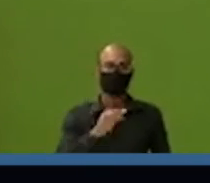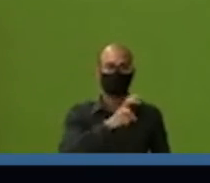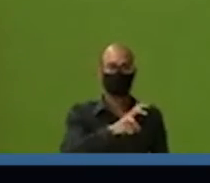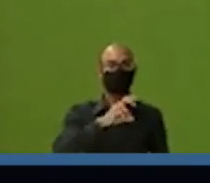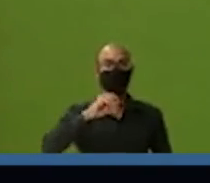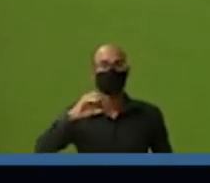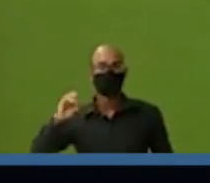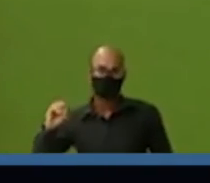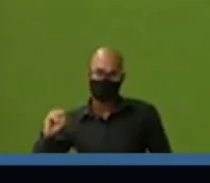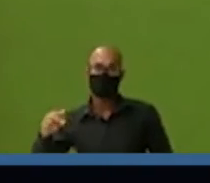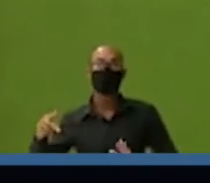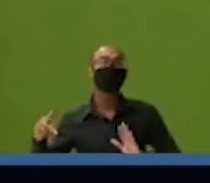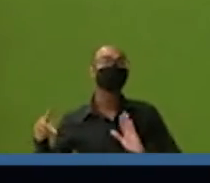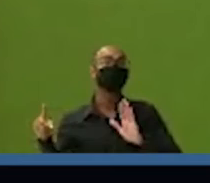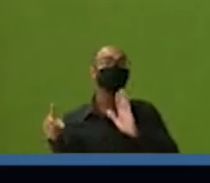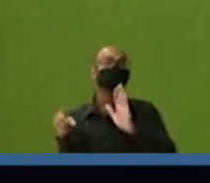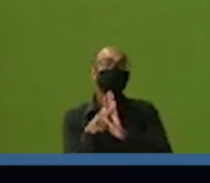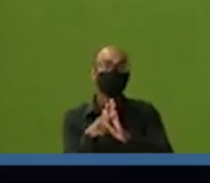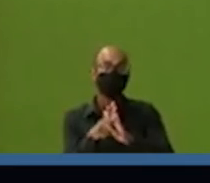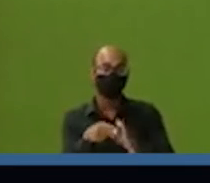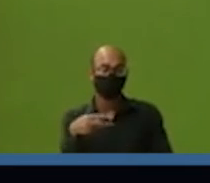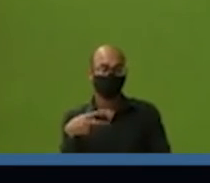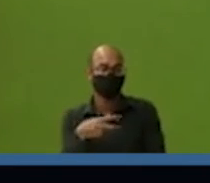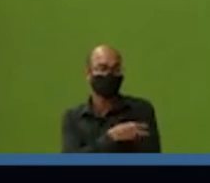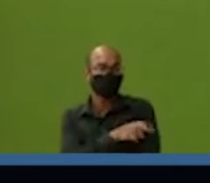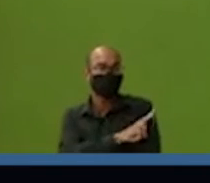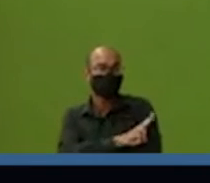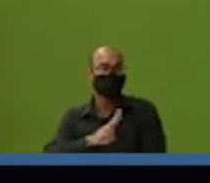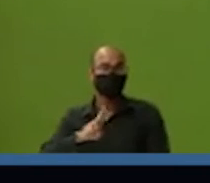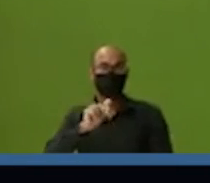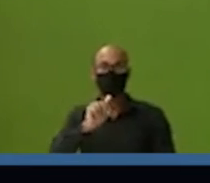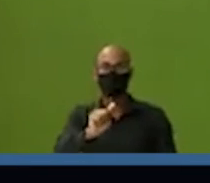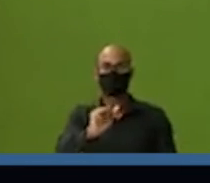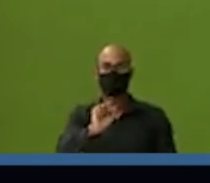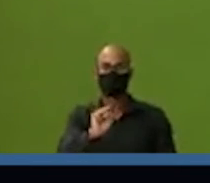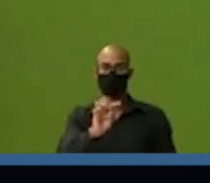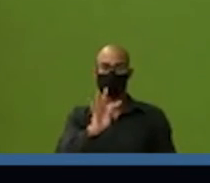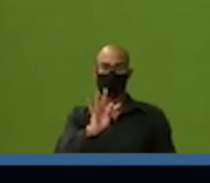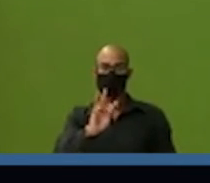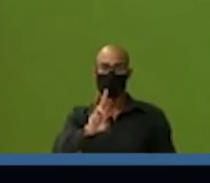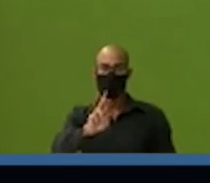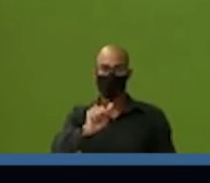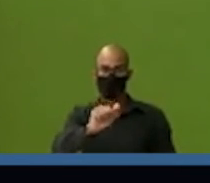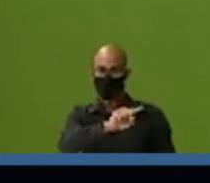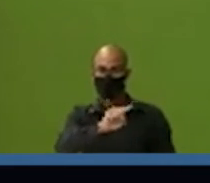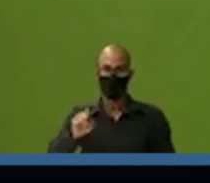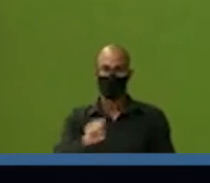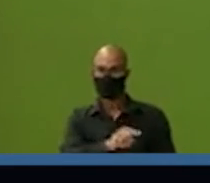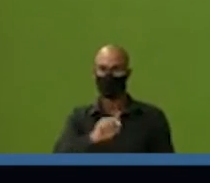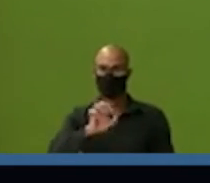82.500 doses da vacina AstraZeneca. E com as